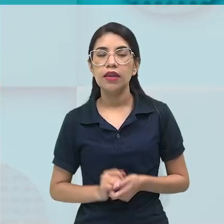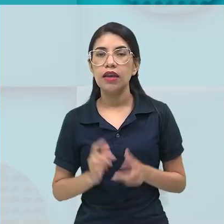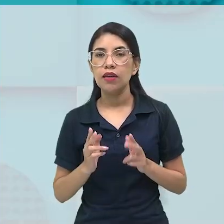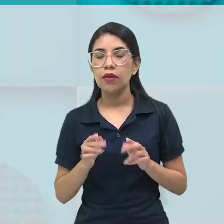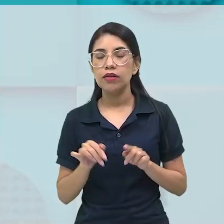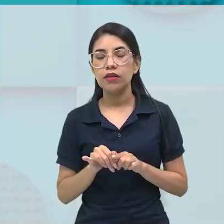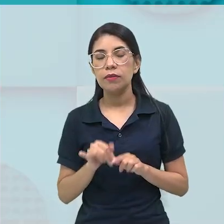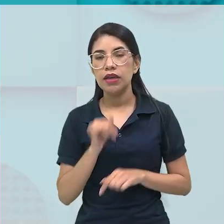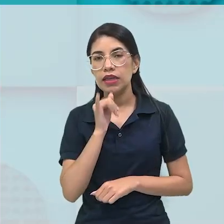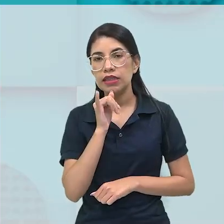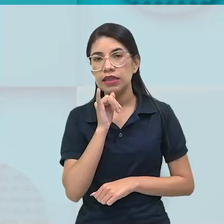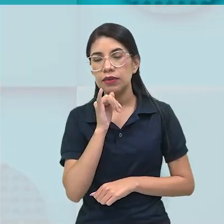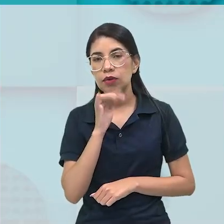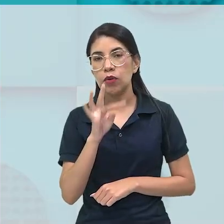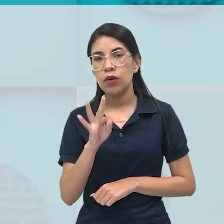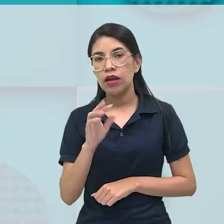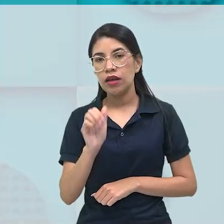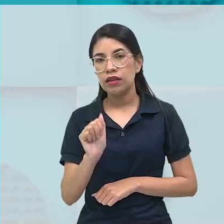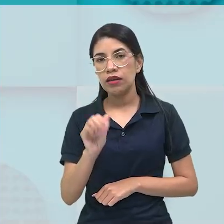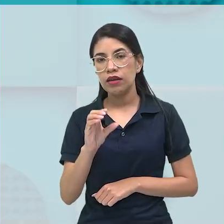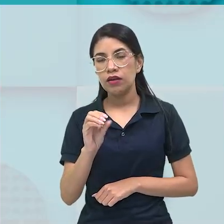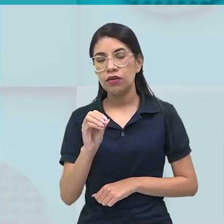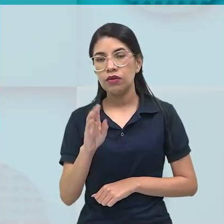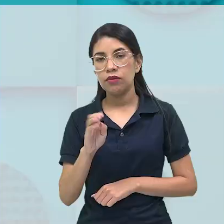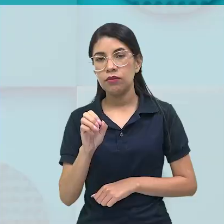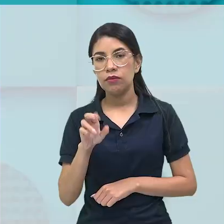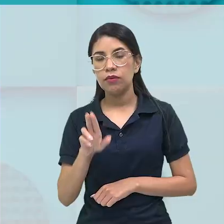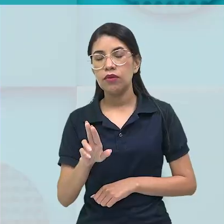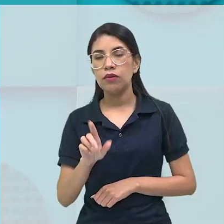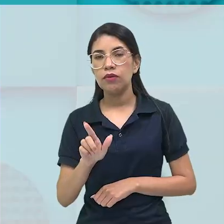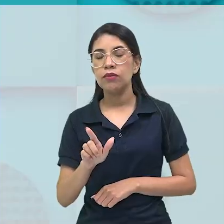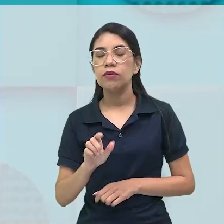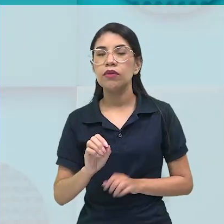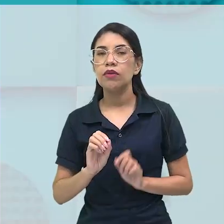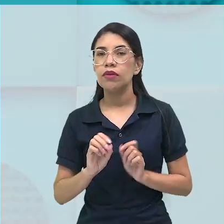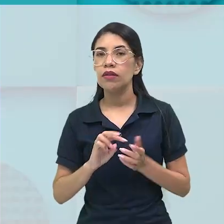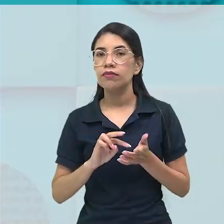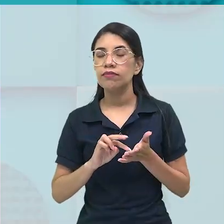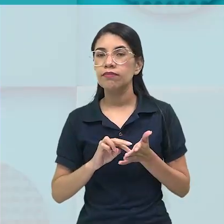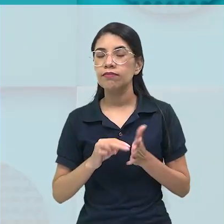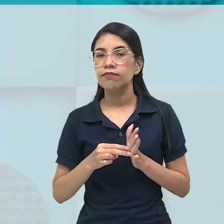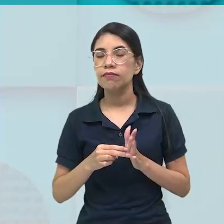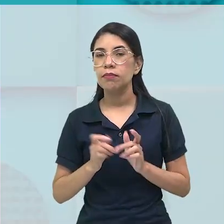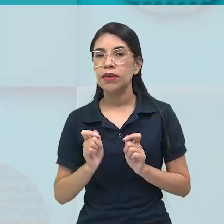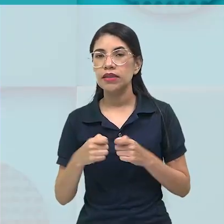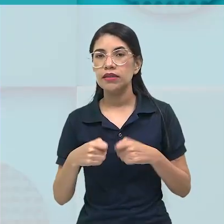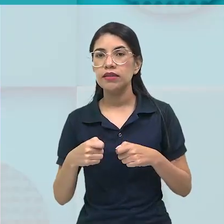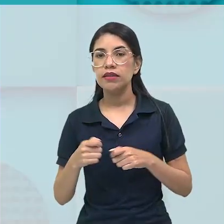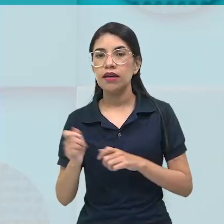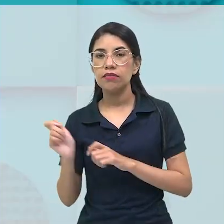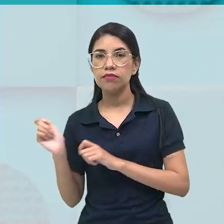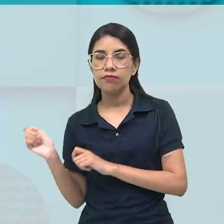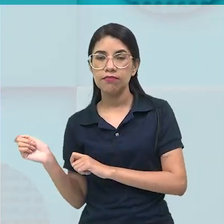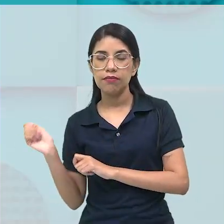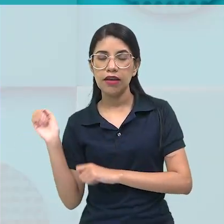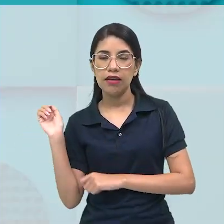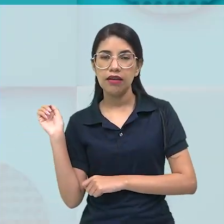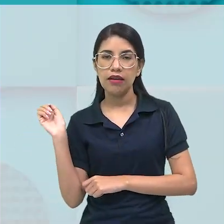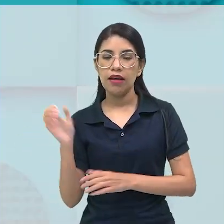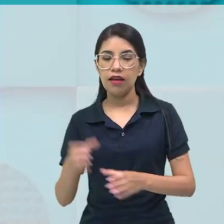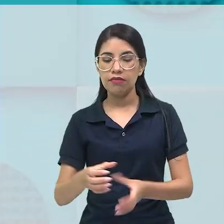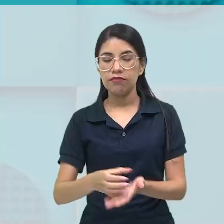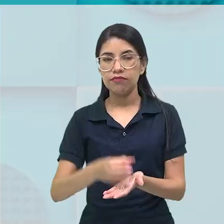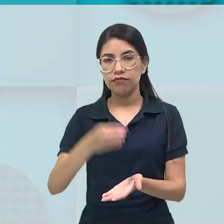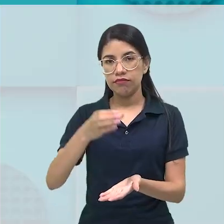igual ao tacobol, né? Quem já jogou aí tacobol, né? O que acontece? Você tem que acertar com a bola lá na garrafinha, derrubou